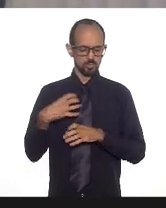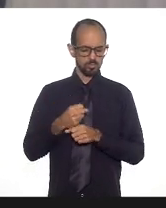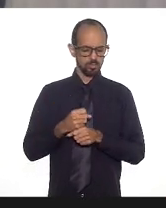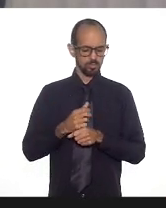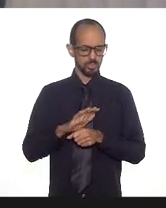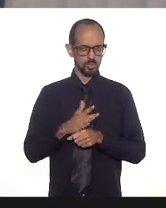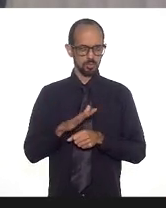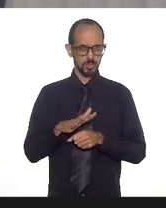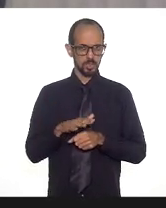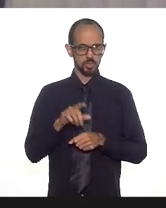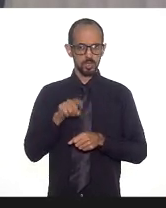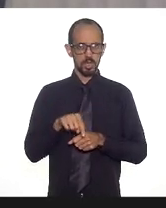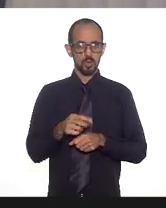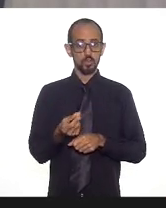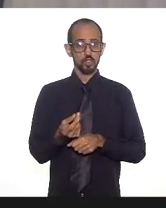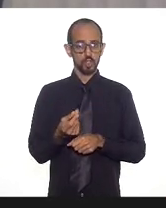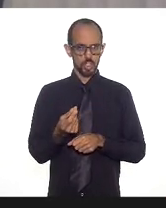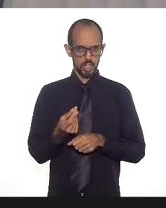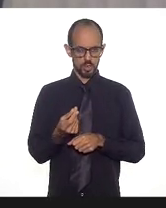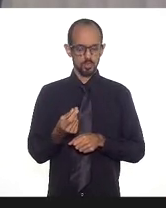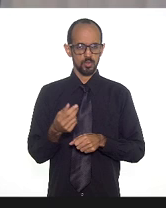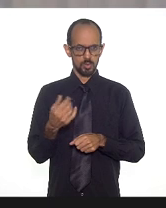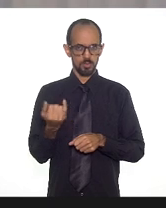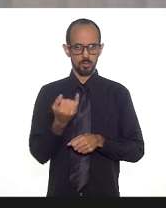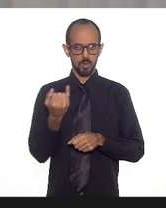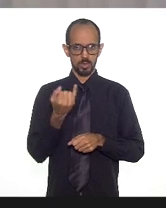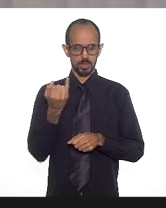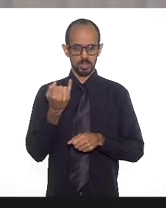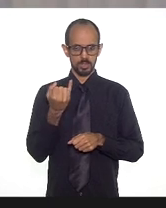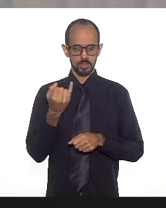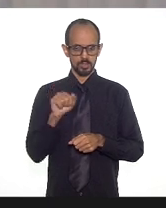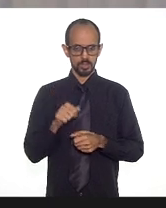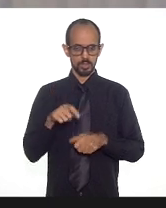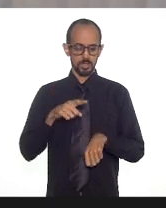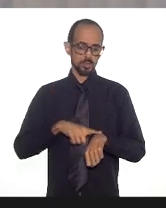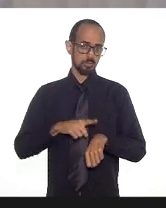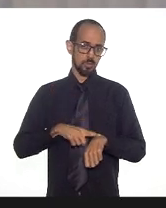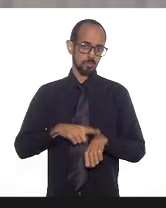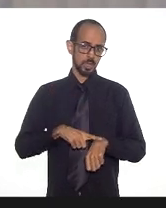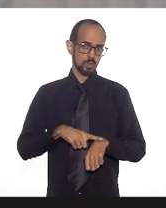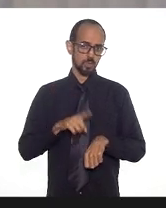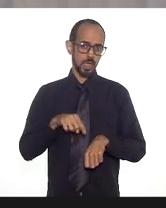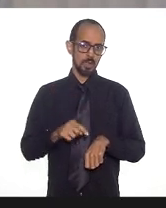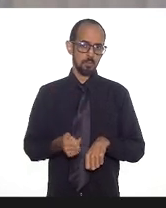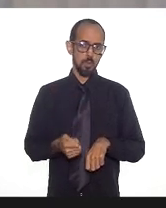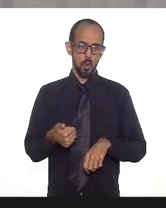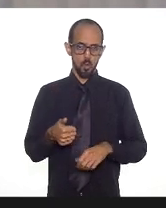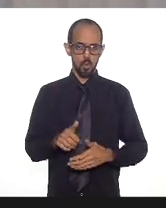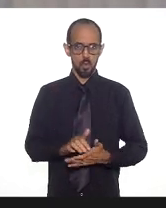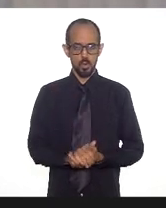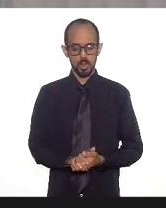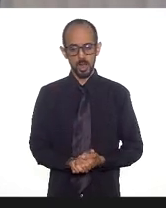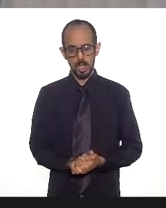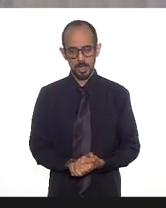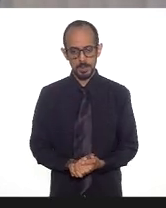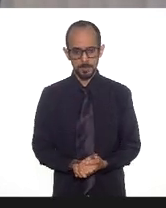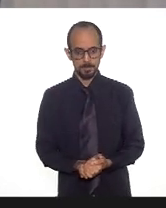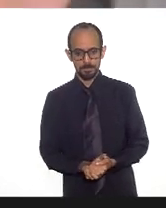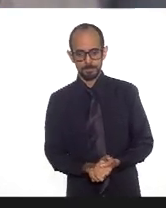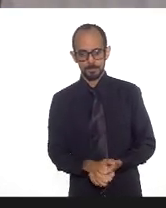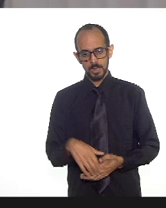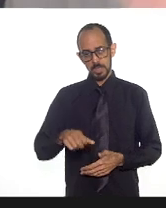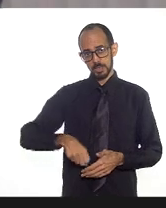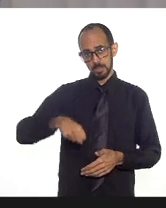à importância que, nesse momento, uma vez que a quantidade de recursos da Universidade Aberta do Brasil já foi colocado para poder otorgar as